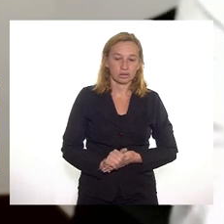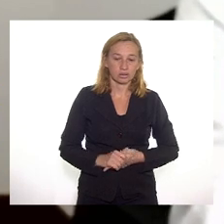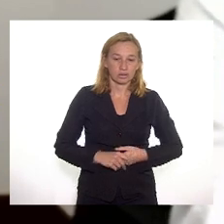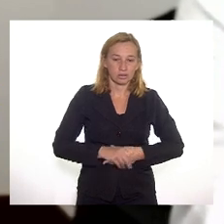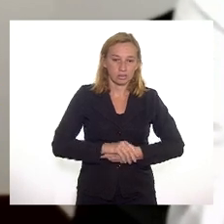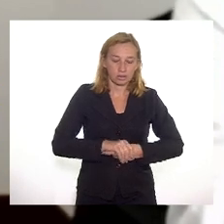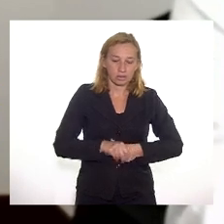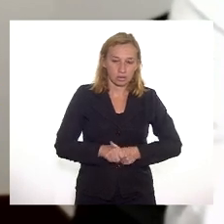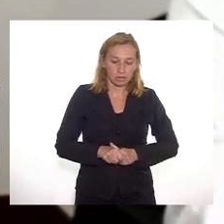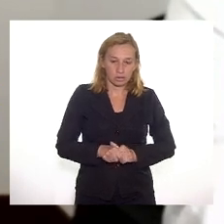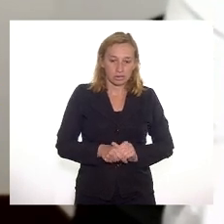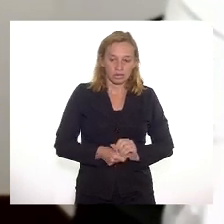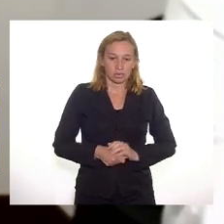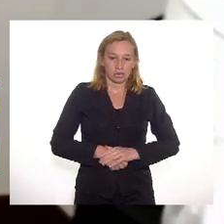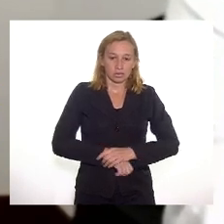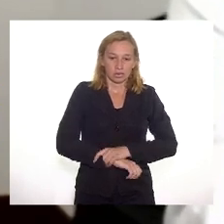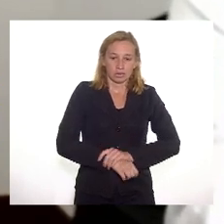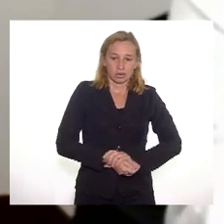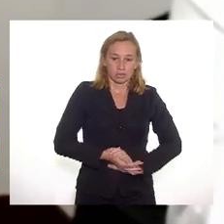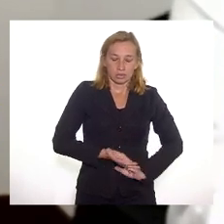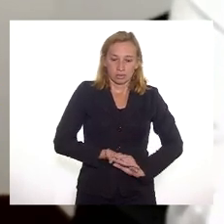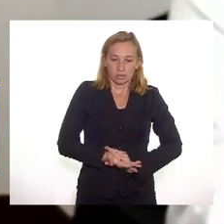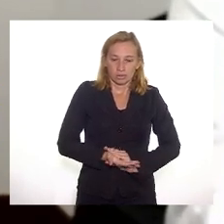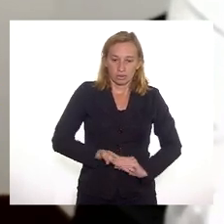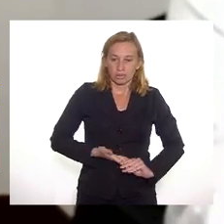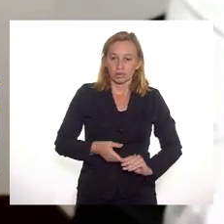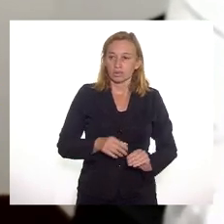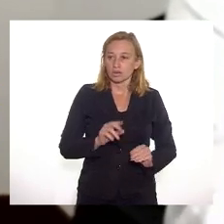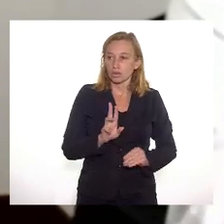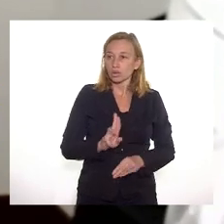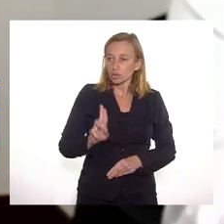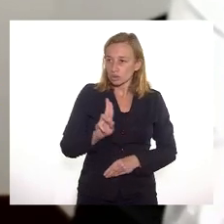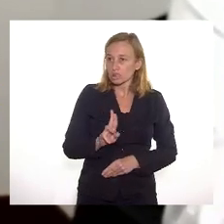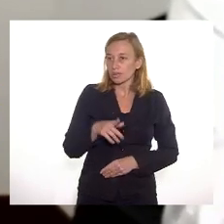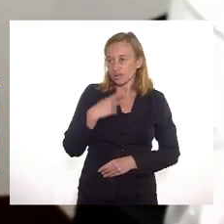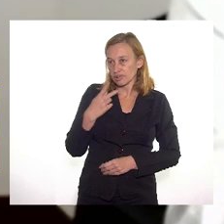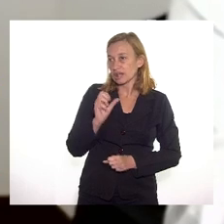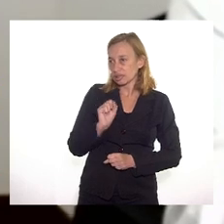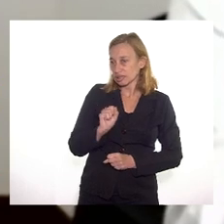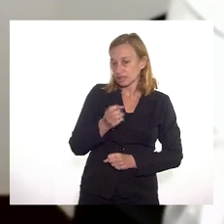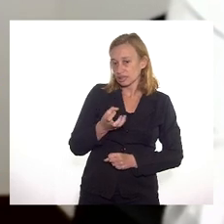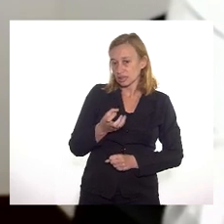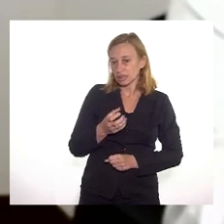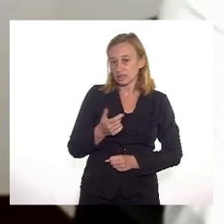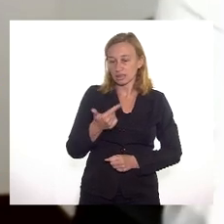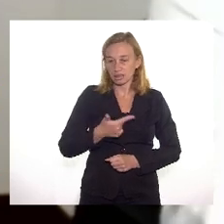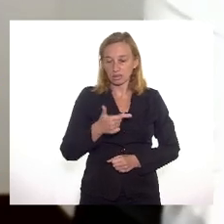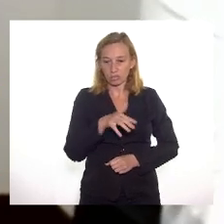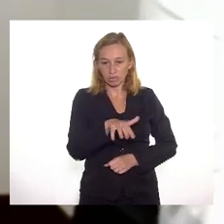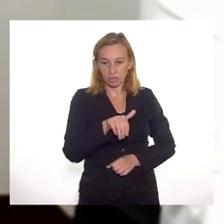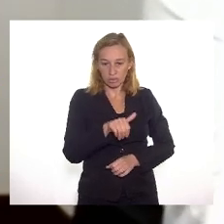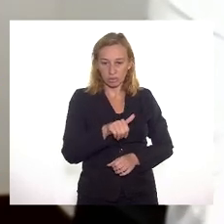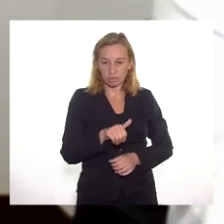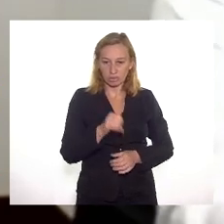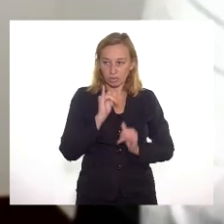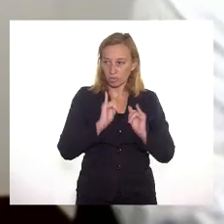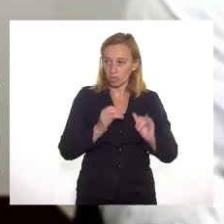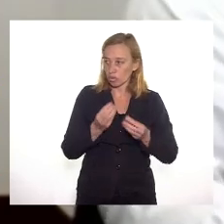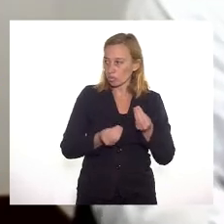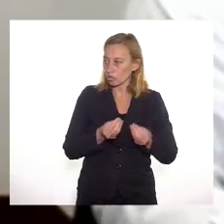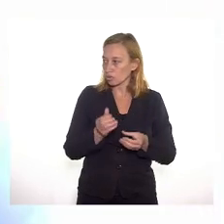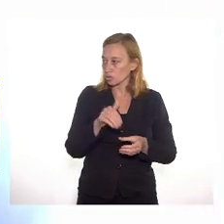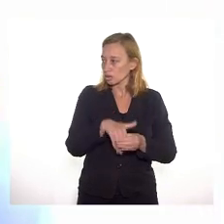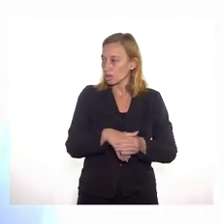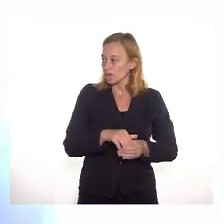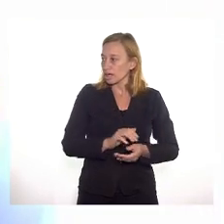Mesmo que eu já anotei aqui na minha planilha, eu estou chamando de novo e na segunda eu aviso como votou. Mas é sim, só presidente. Se então,